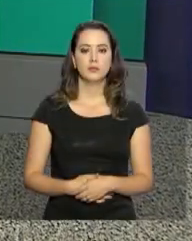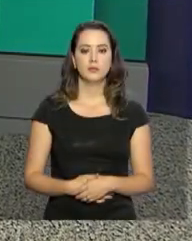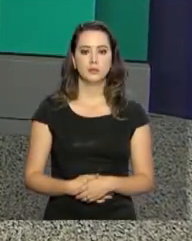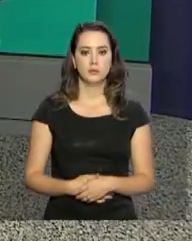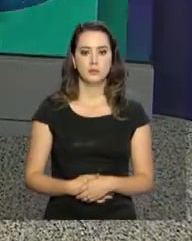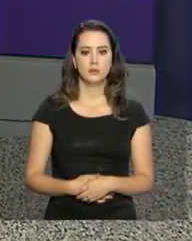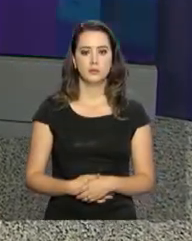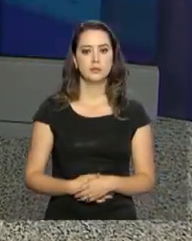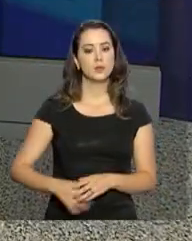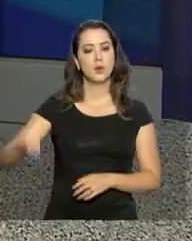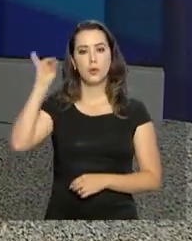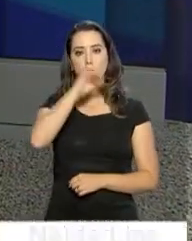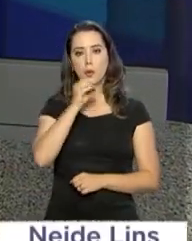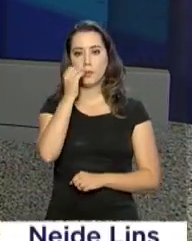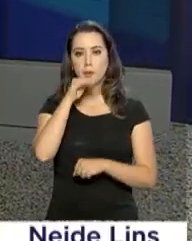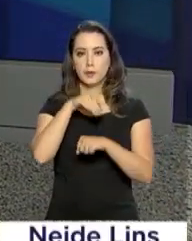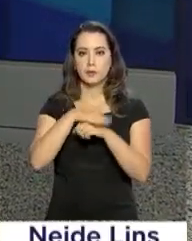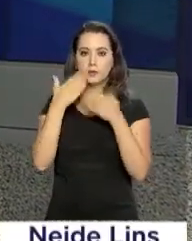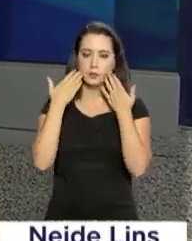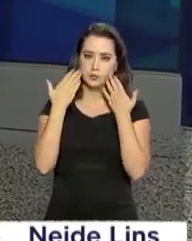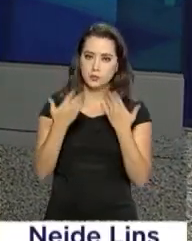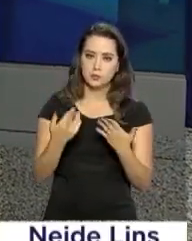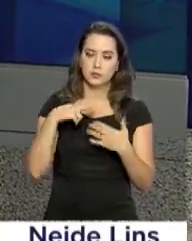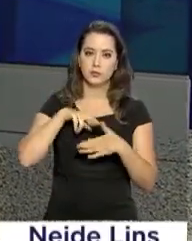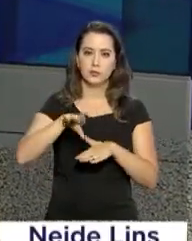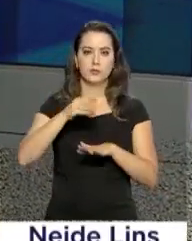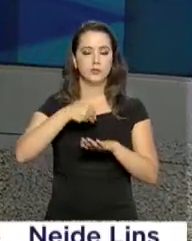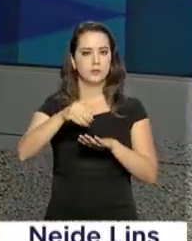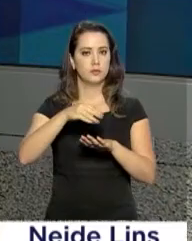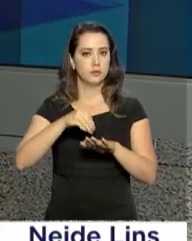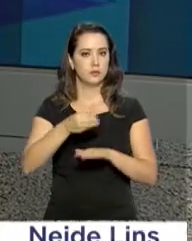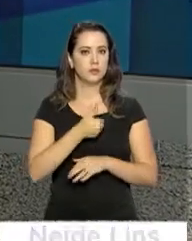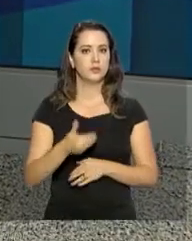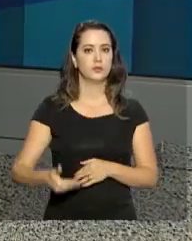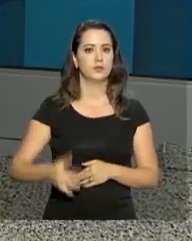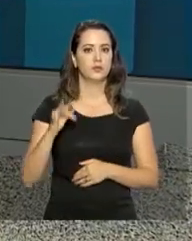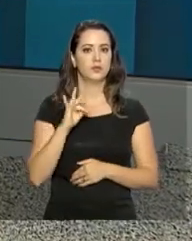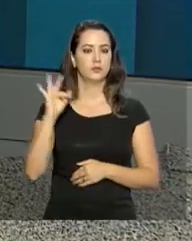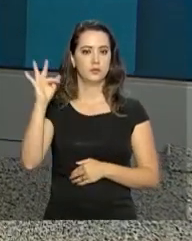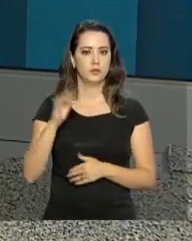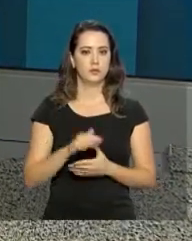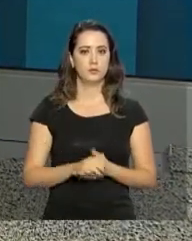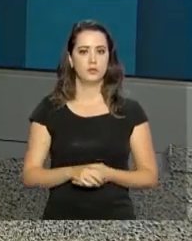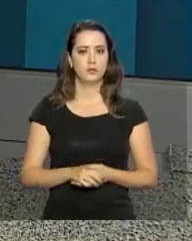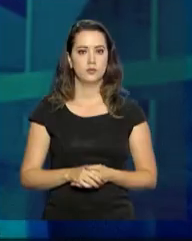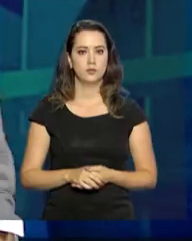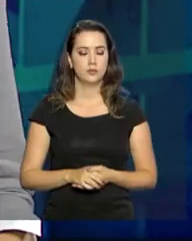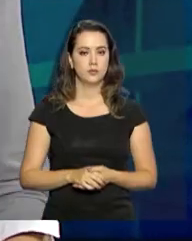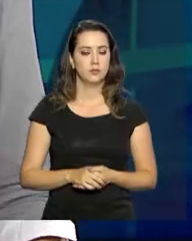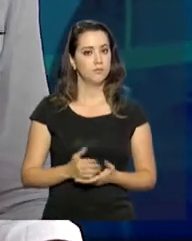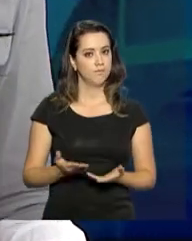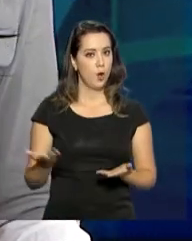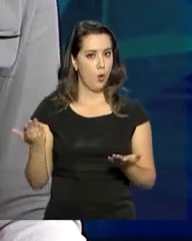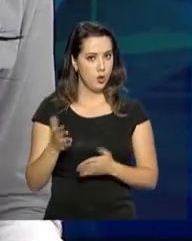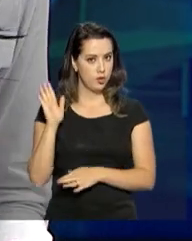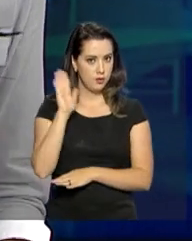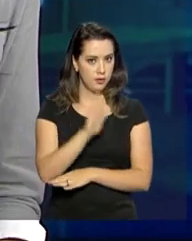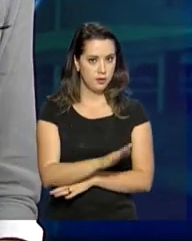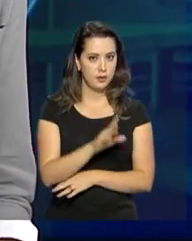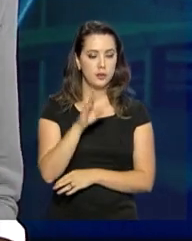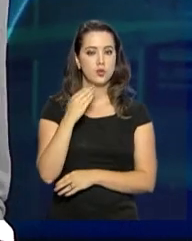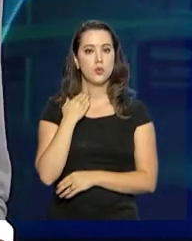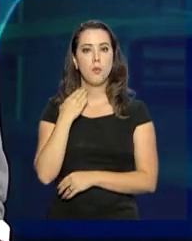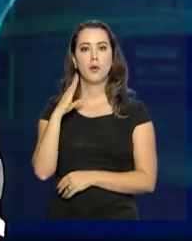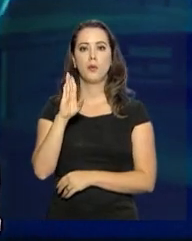olá boa noite no ar repórter e br com as notícias do governo federal na tarde de hoje o